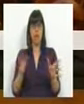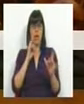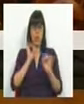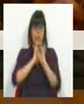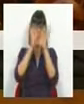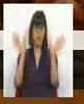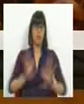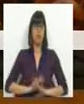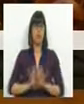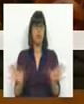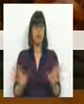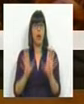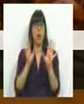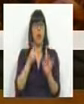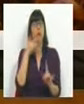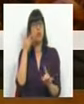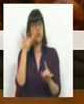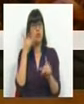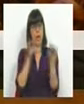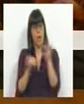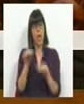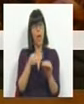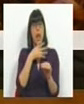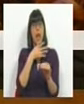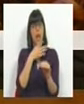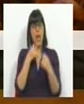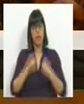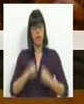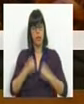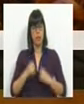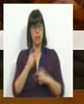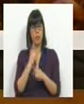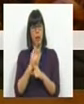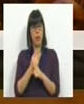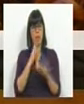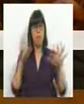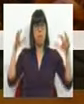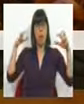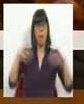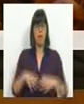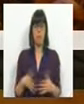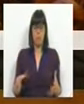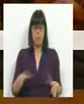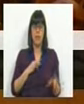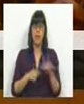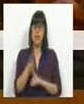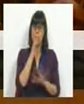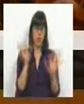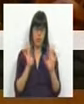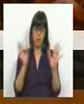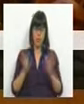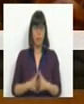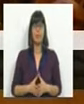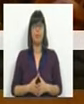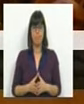do que esclarecida. Só os demagogos e os eleitoralistas insistem nesse papão. Senhoras e senhores